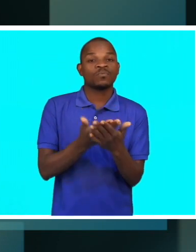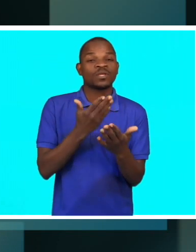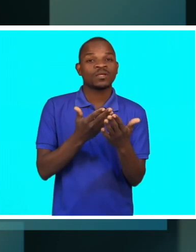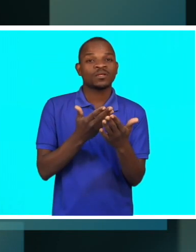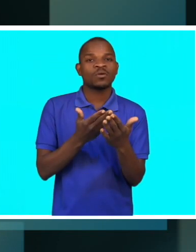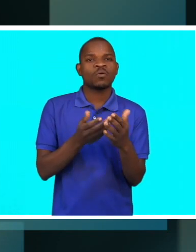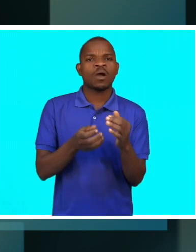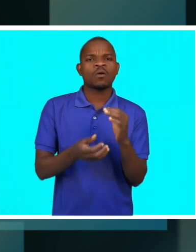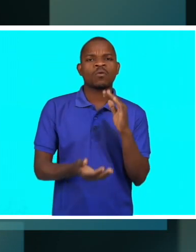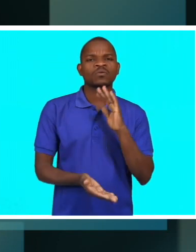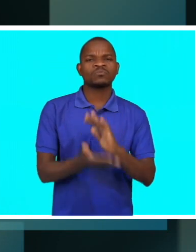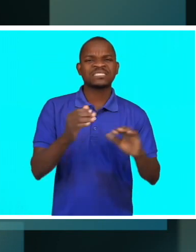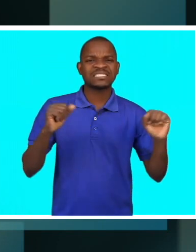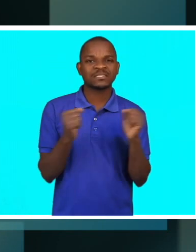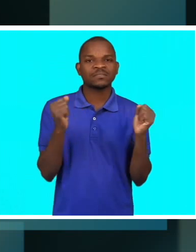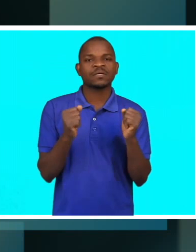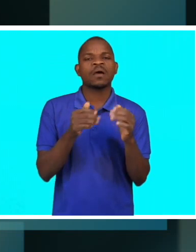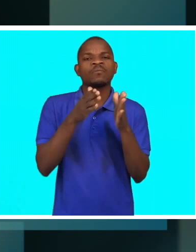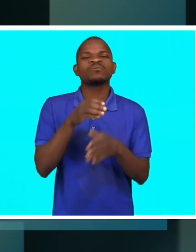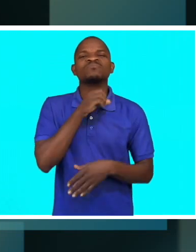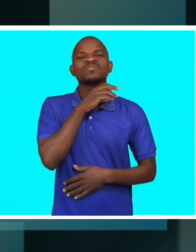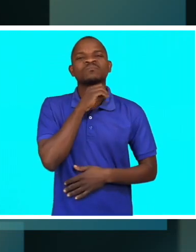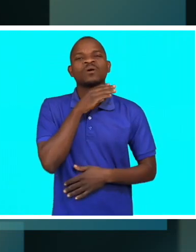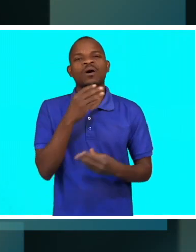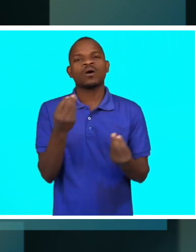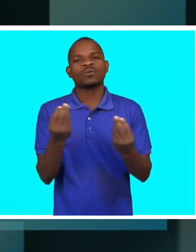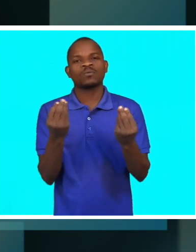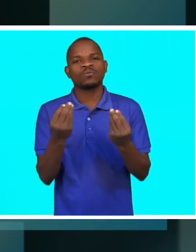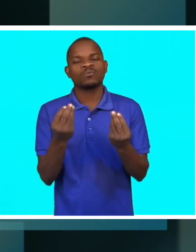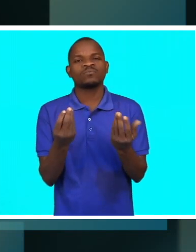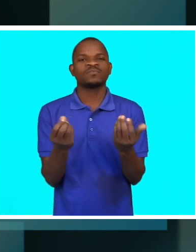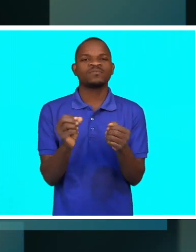tempo porque às vezes quando se reprendam as pessoas ficam a reclamar